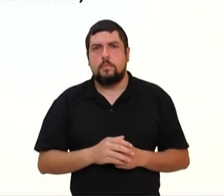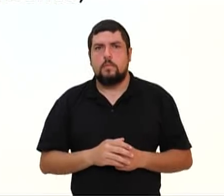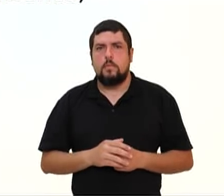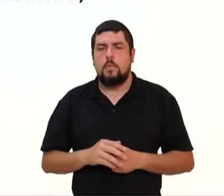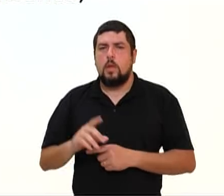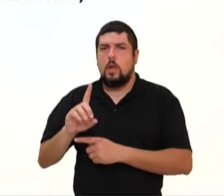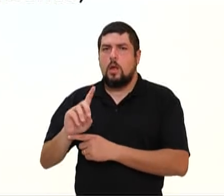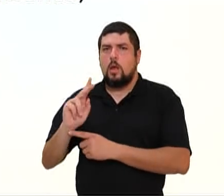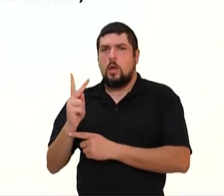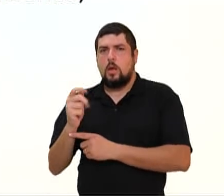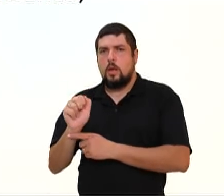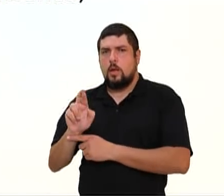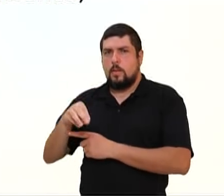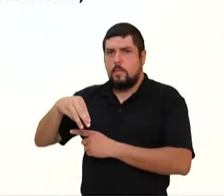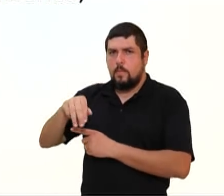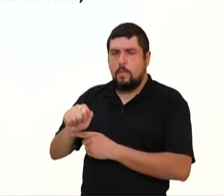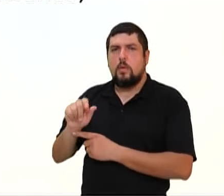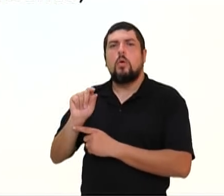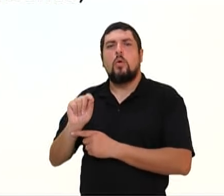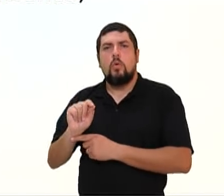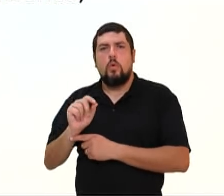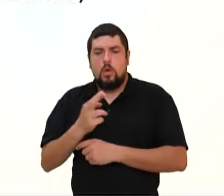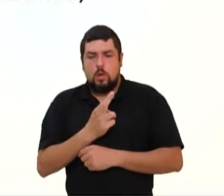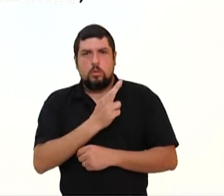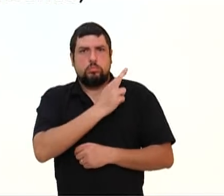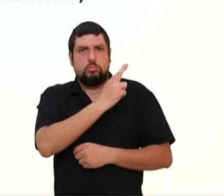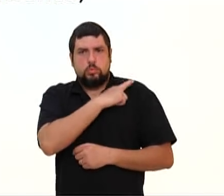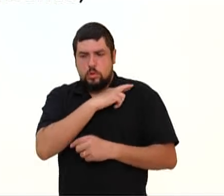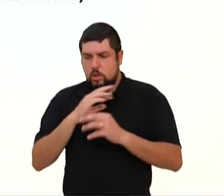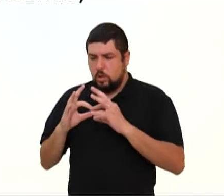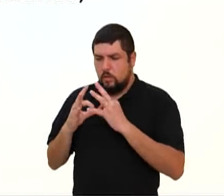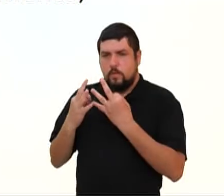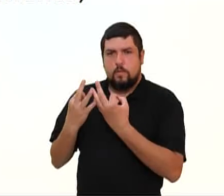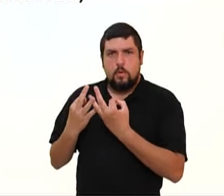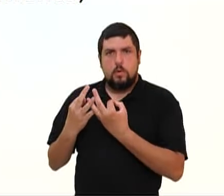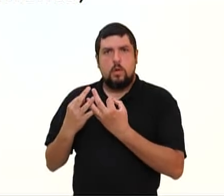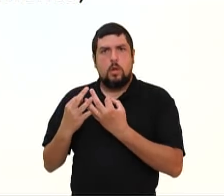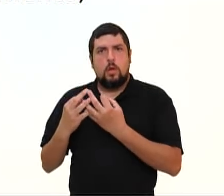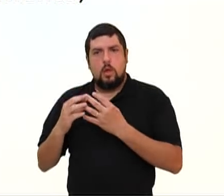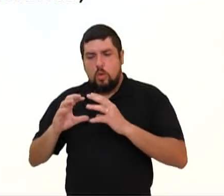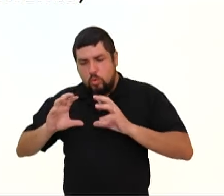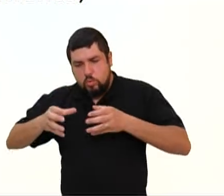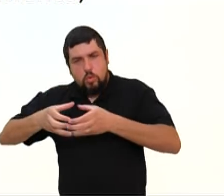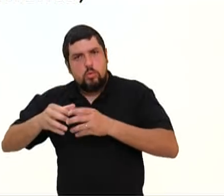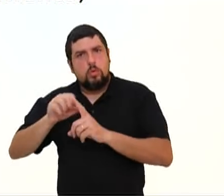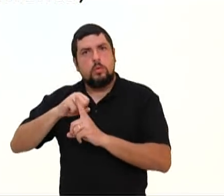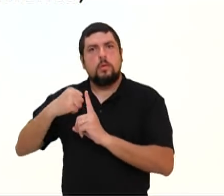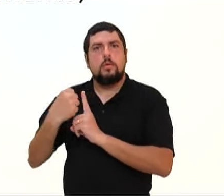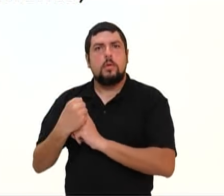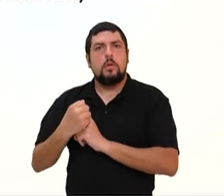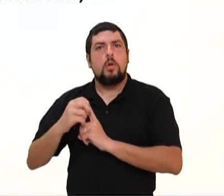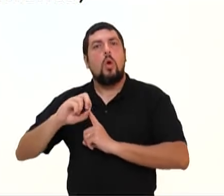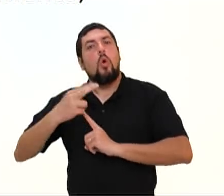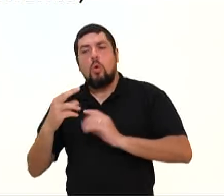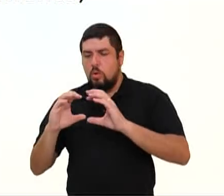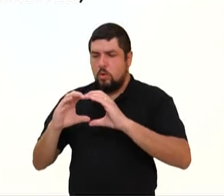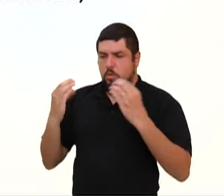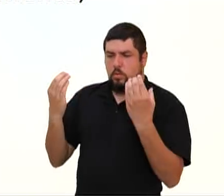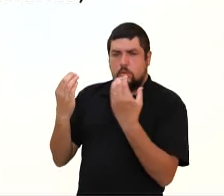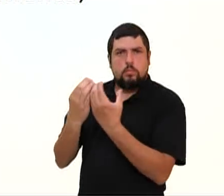têm responsabilidades com a sua família, sua casta, grupo social, ou a comunidade como um todo, e